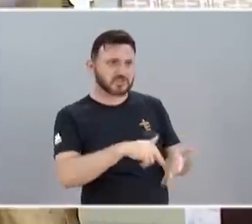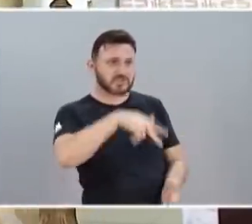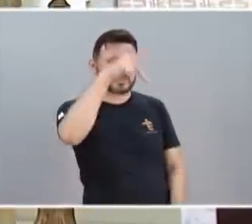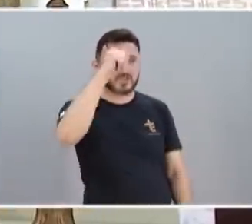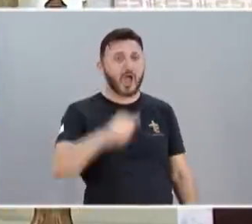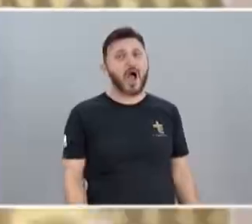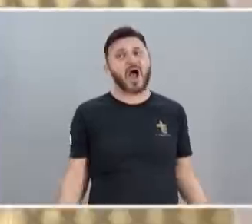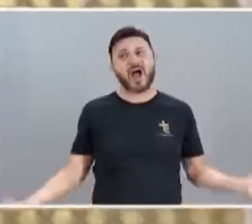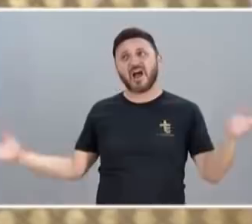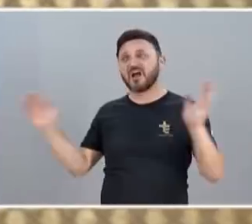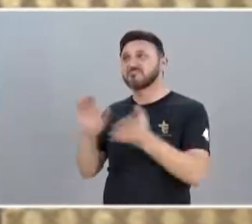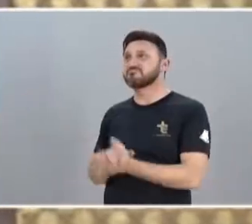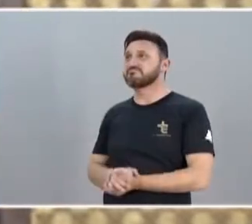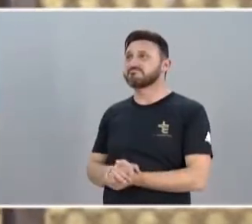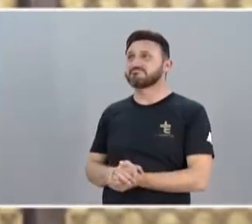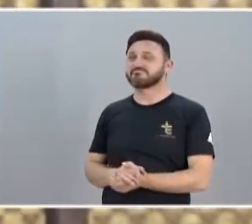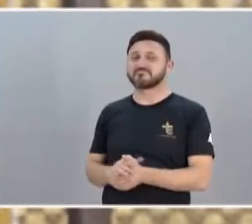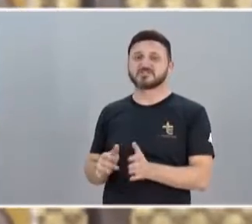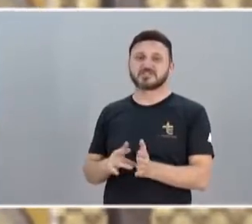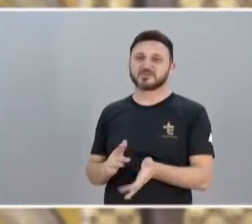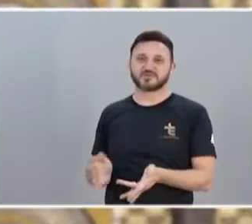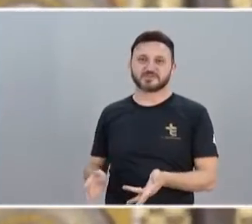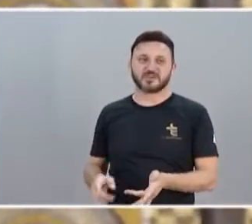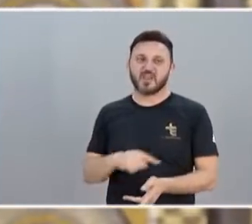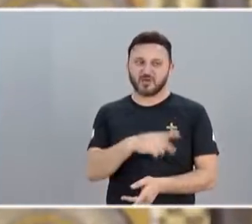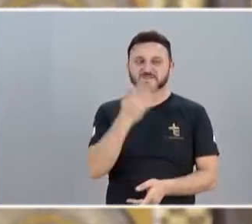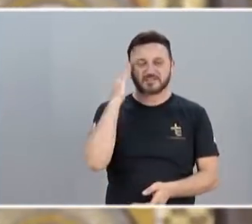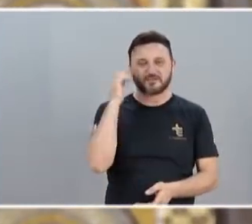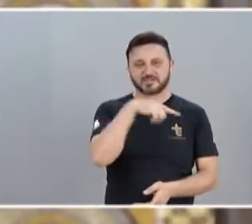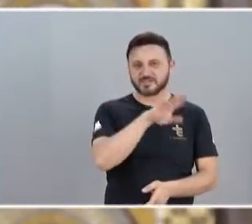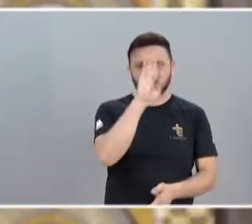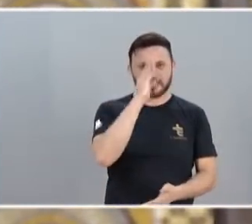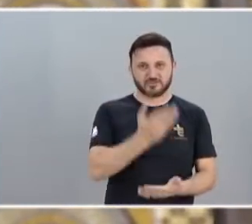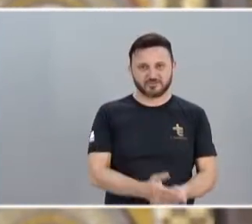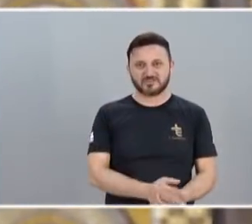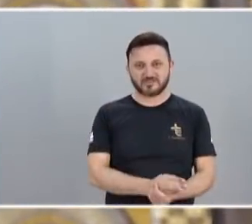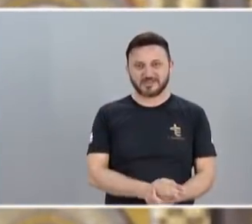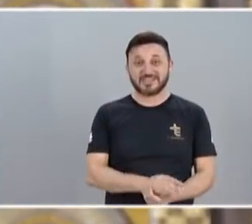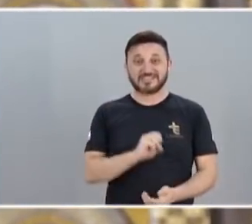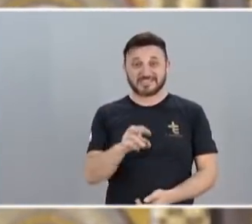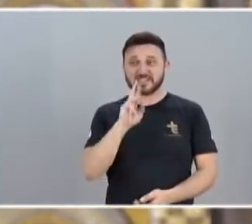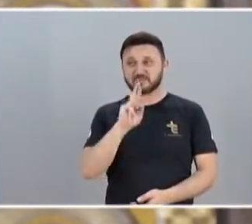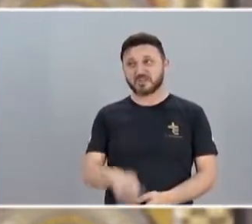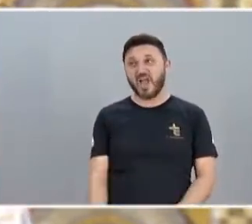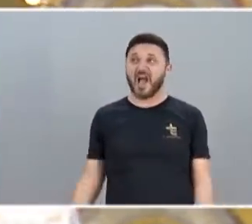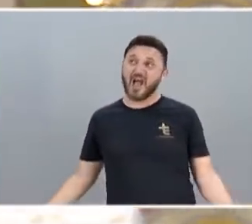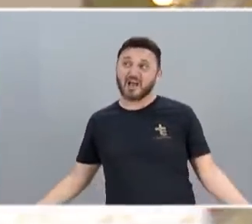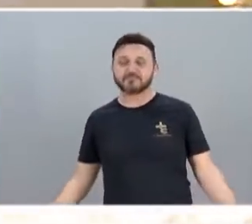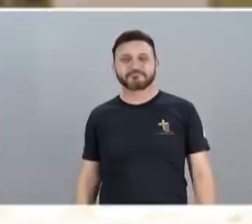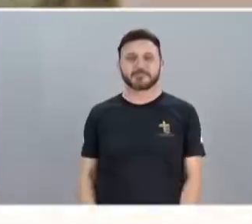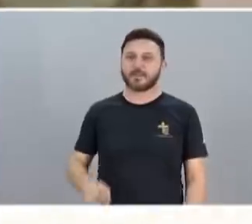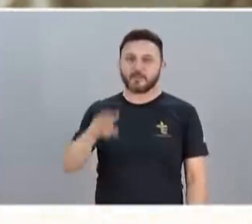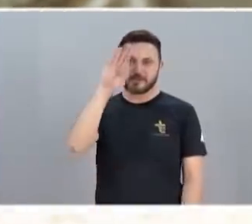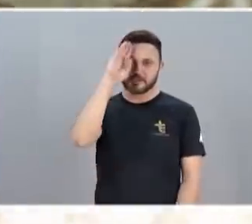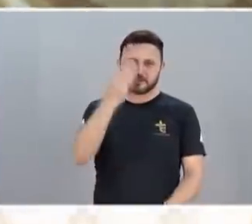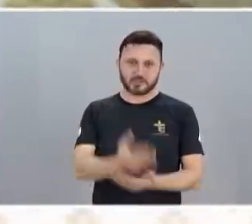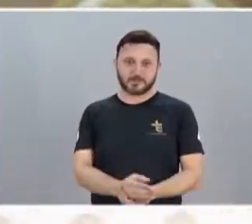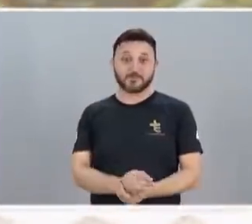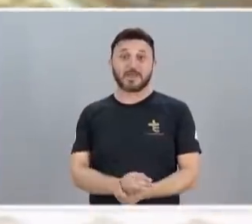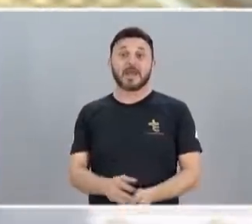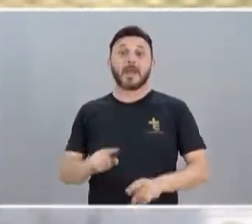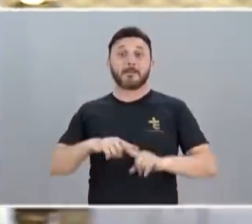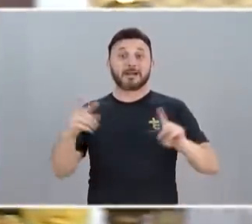morreu. Jesus está dizendo,